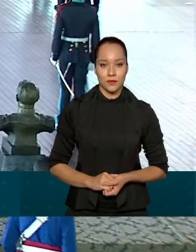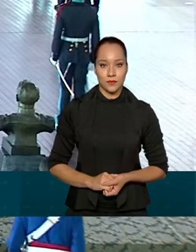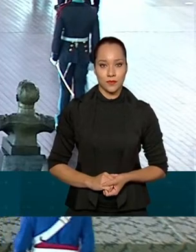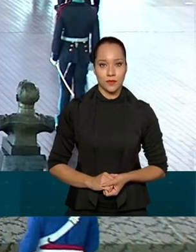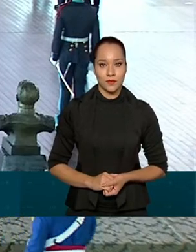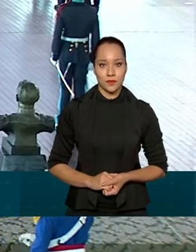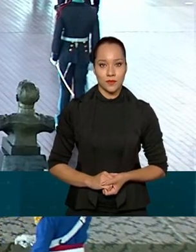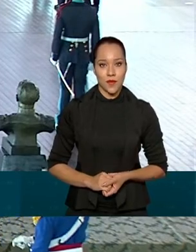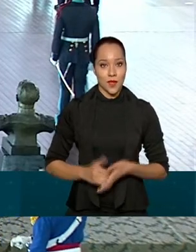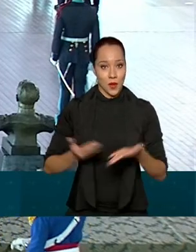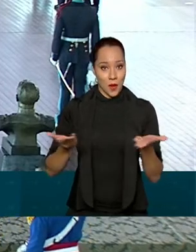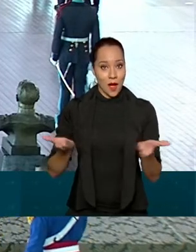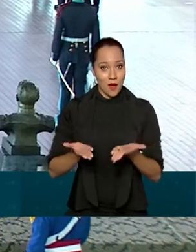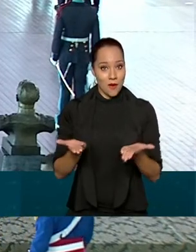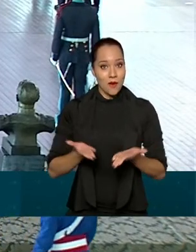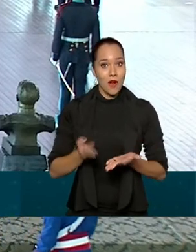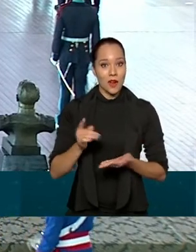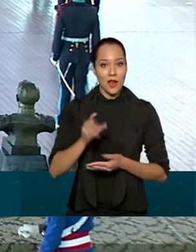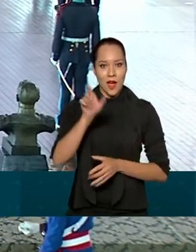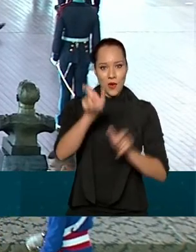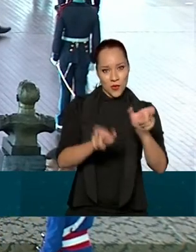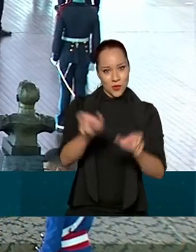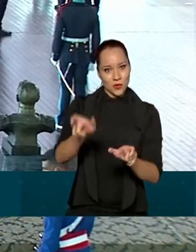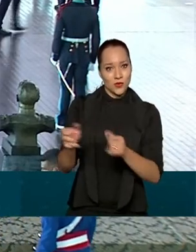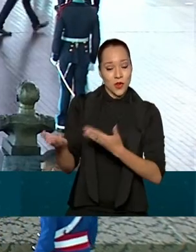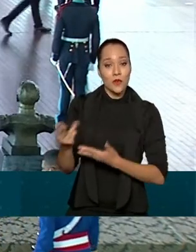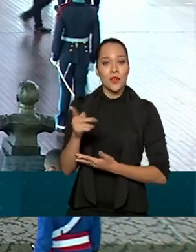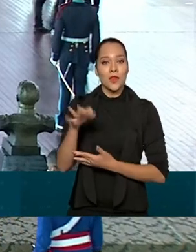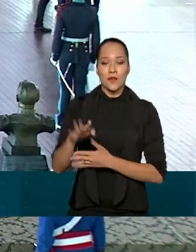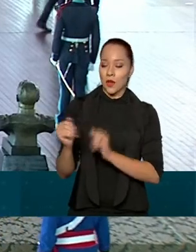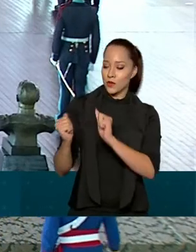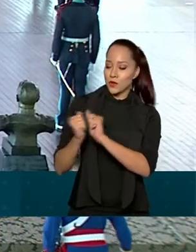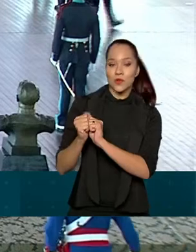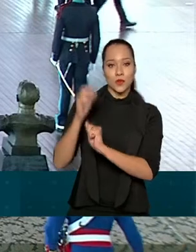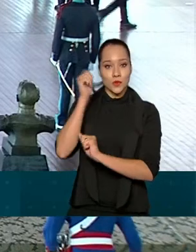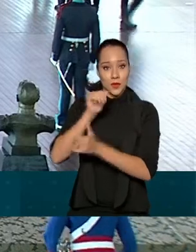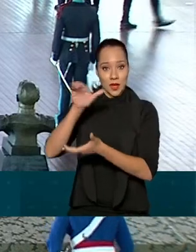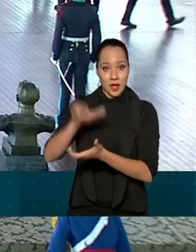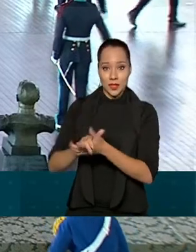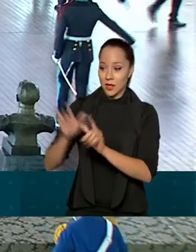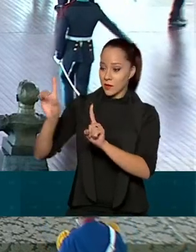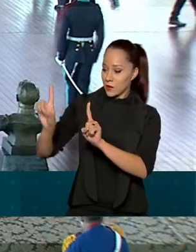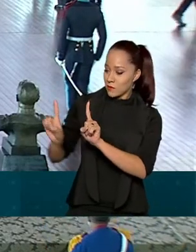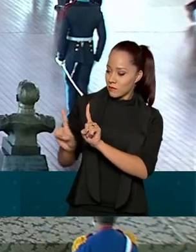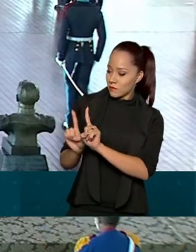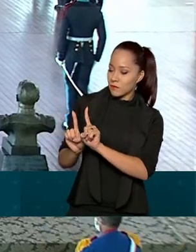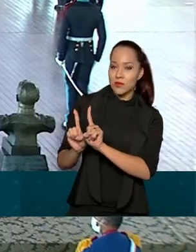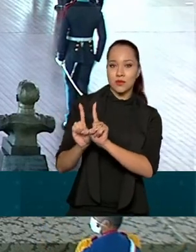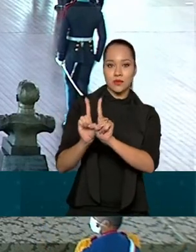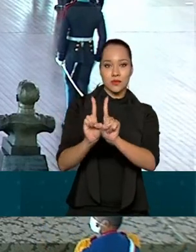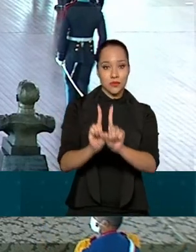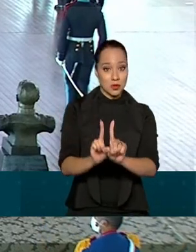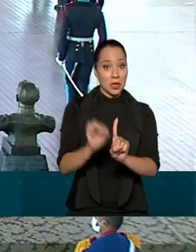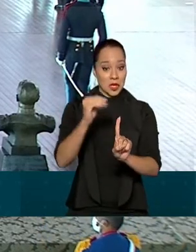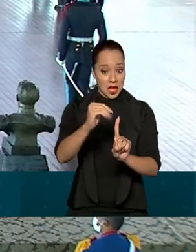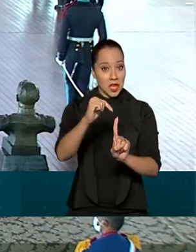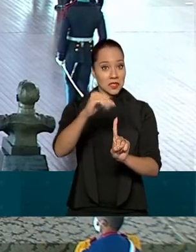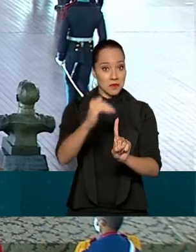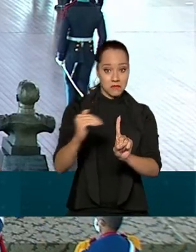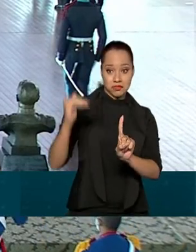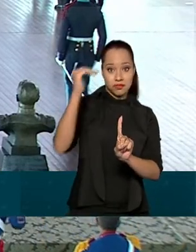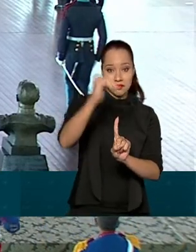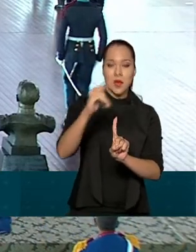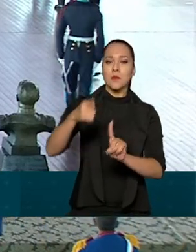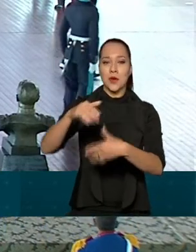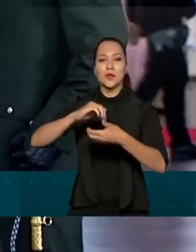Olá neste momento os Cadetes conduziram as esposas dos oficiais generais de brigada a recém-promovidos